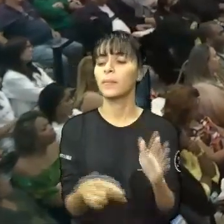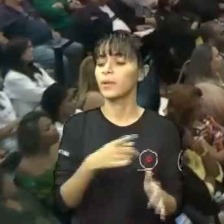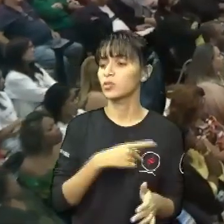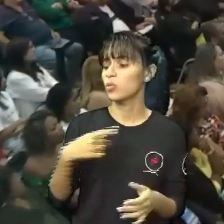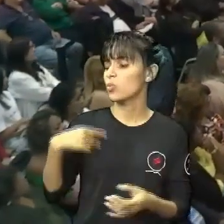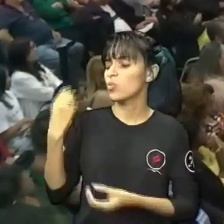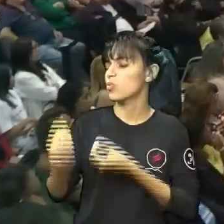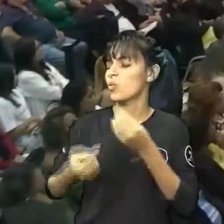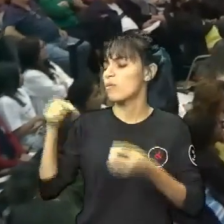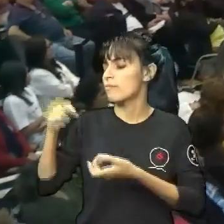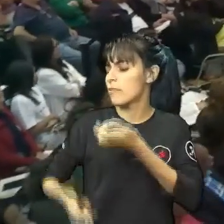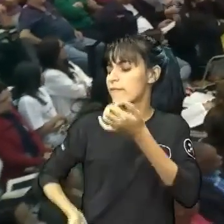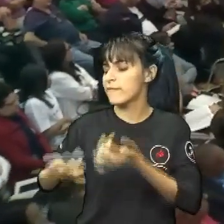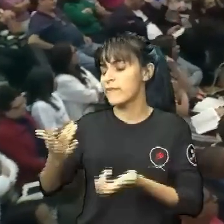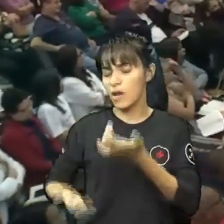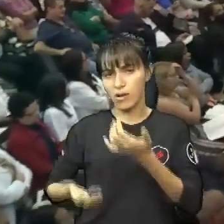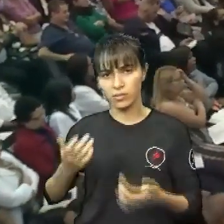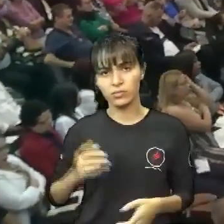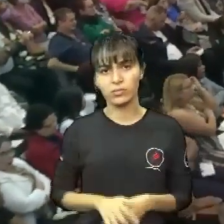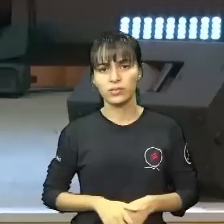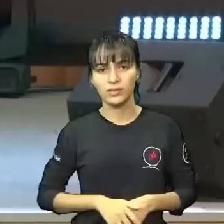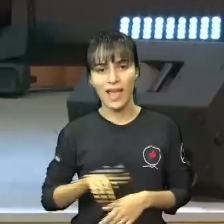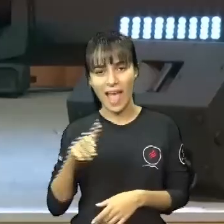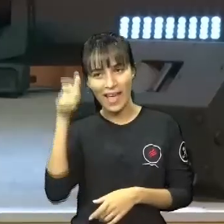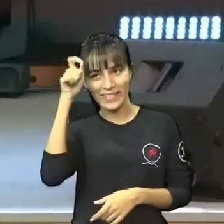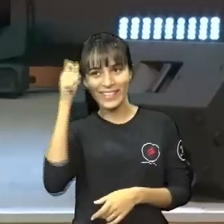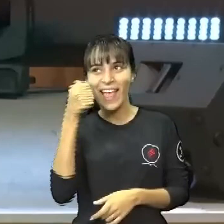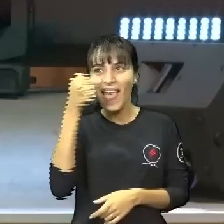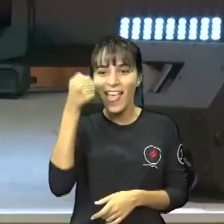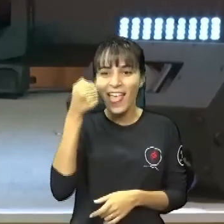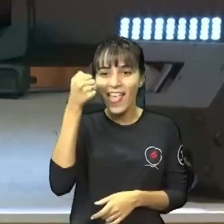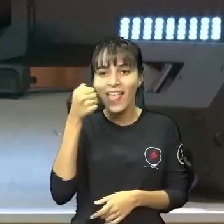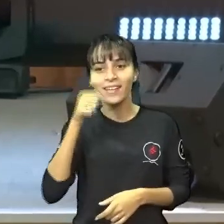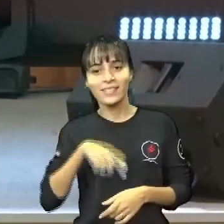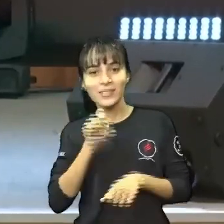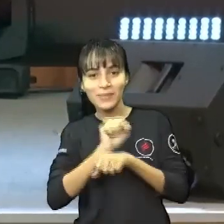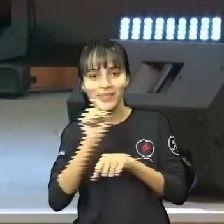é o inferno é um monte de capetinha lá